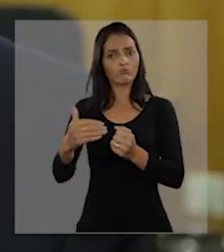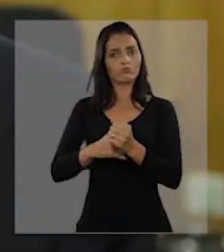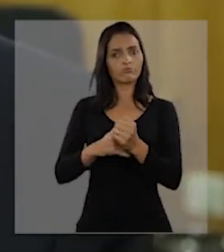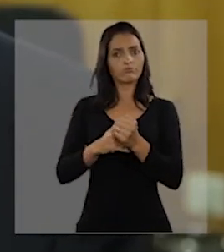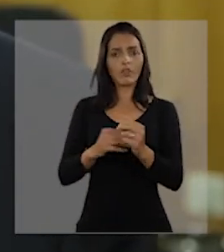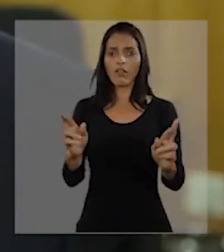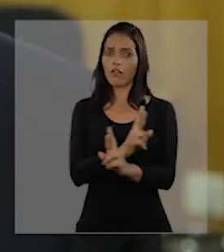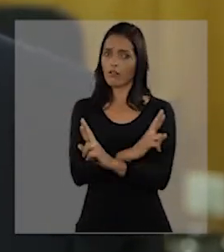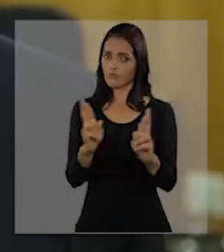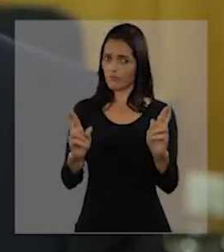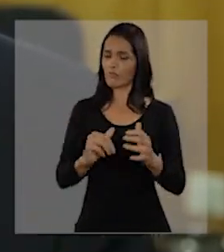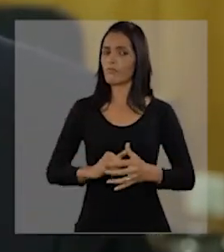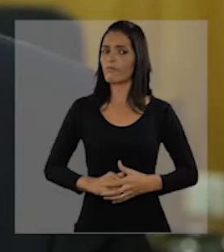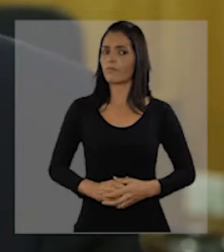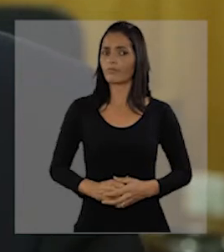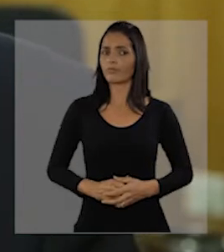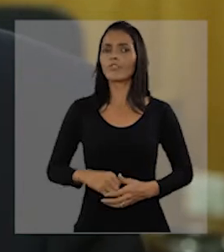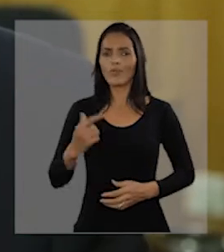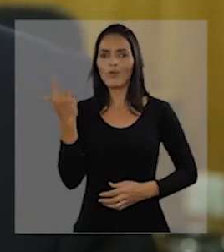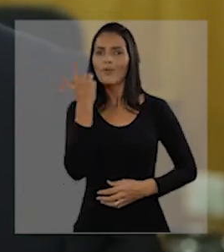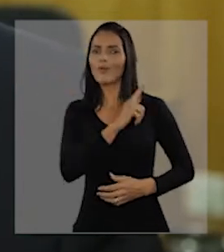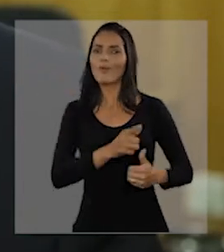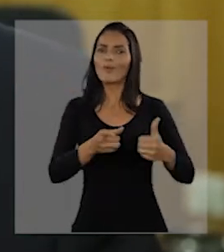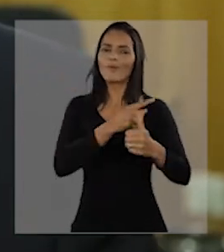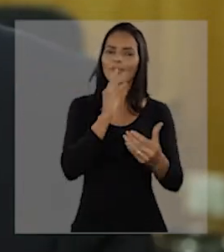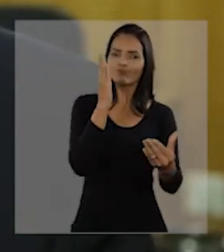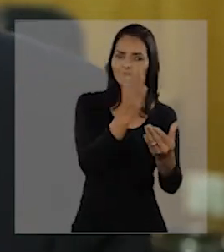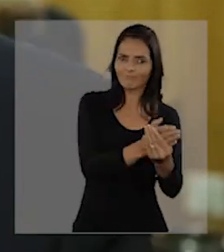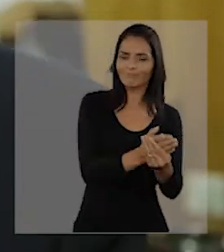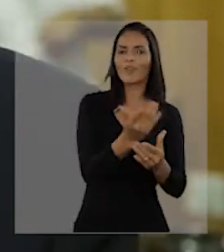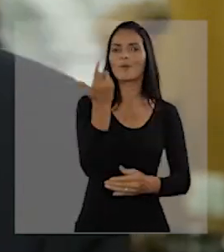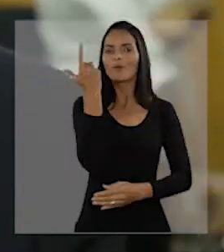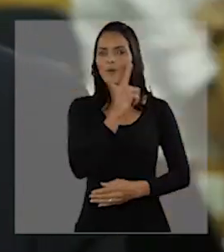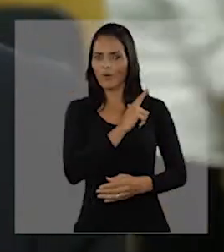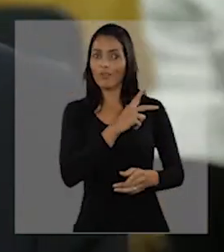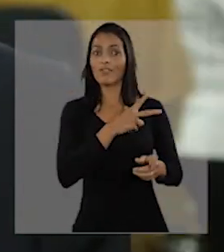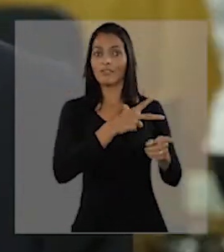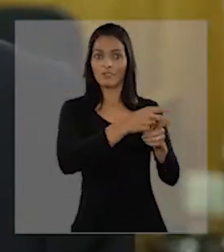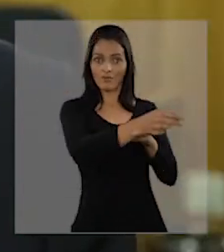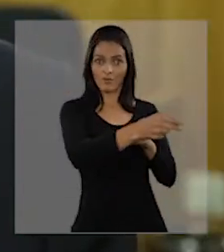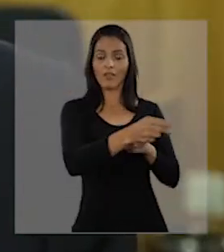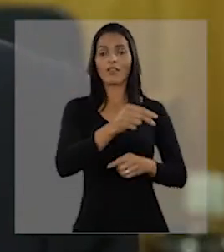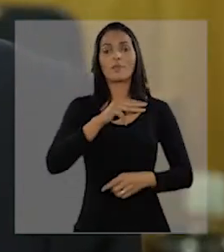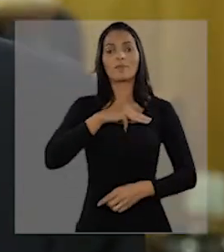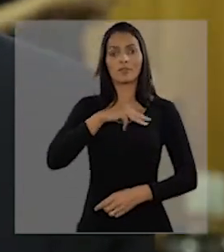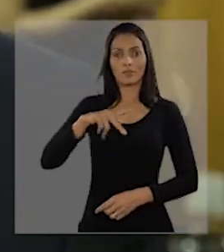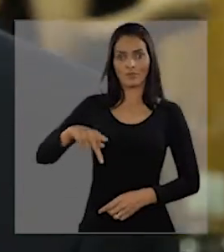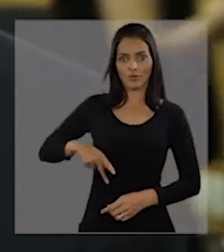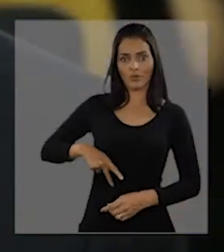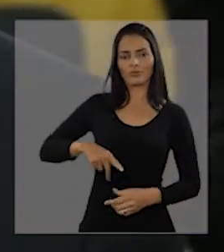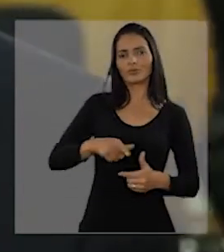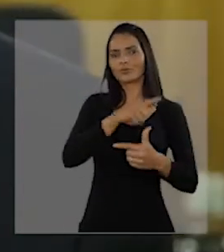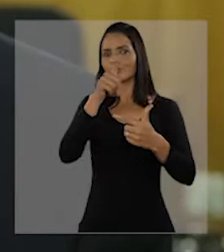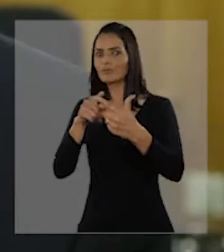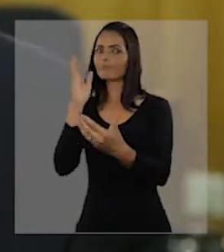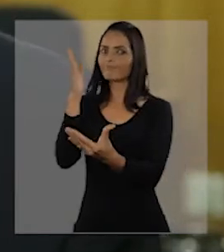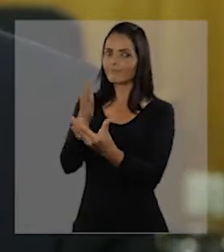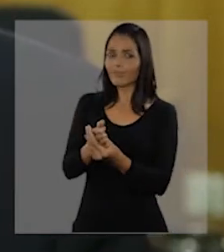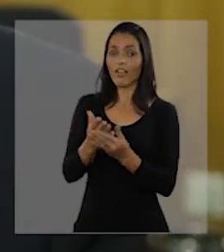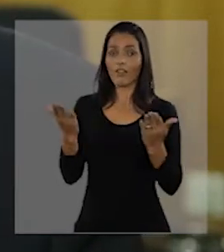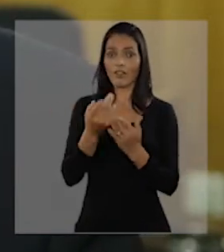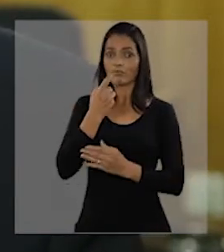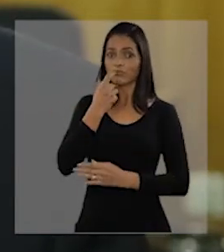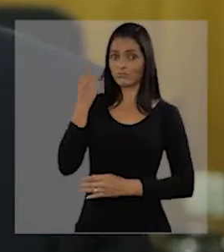essa confidencialidade nas suas relações. Nós tivemos sucesso na primeira instância, o Ministério Público